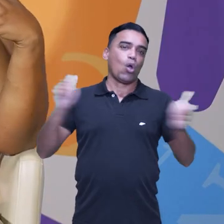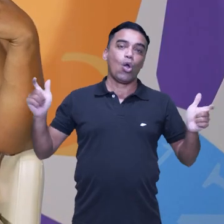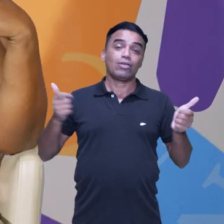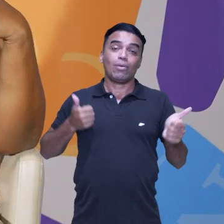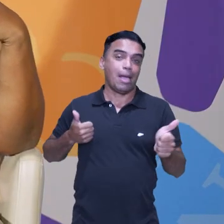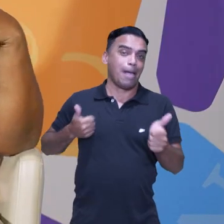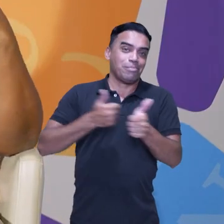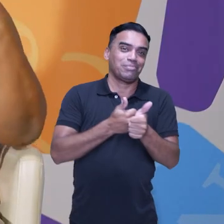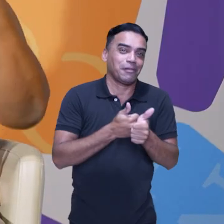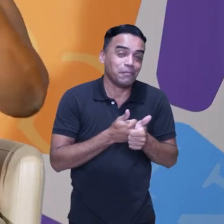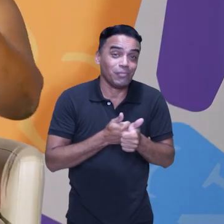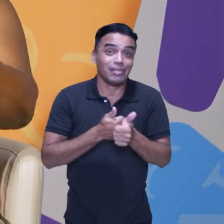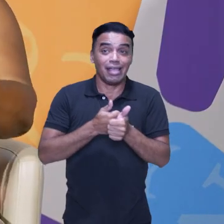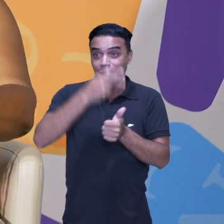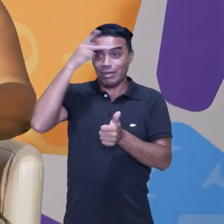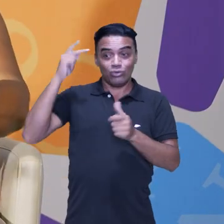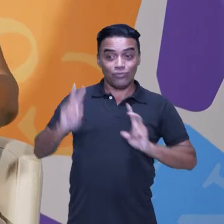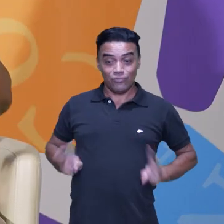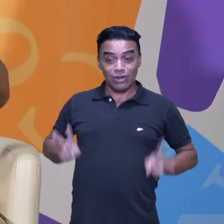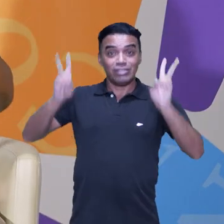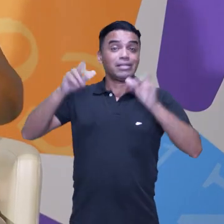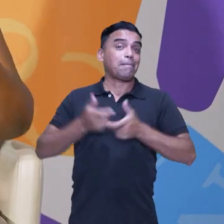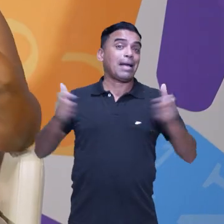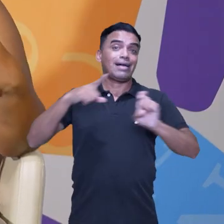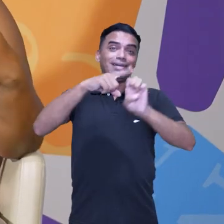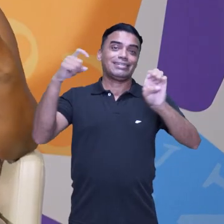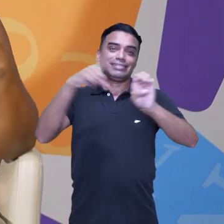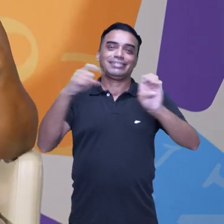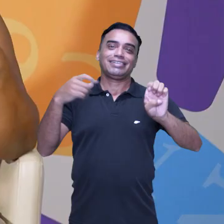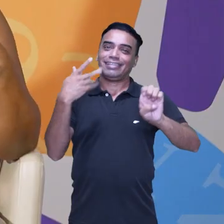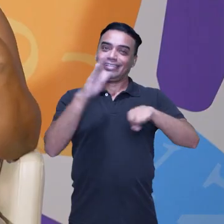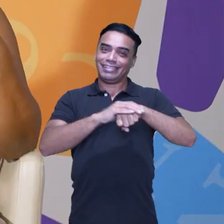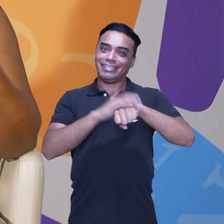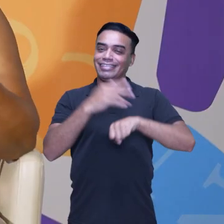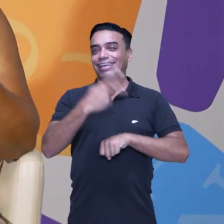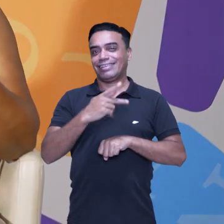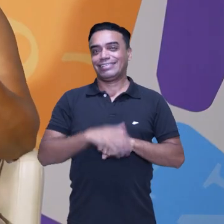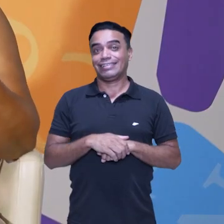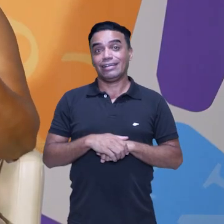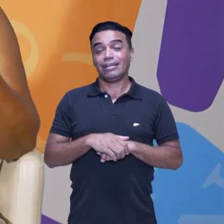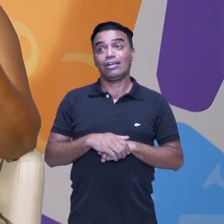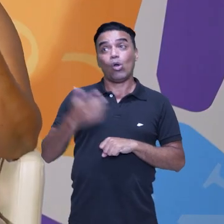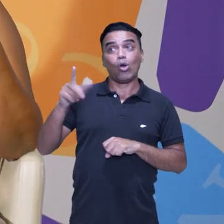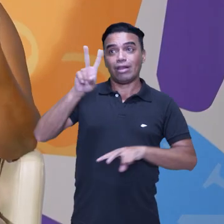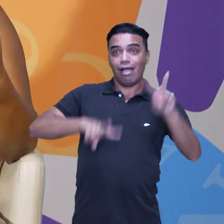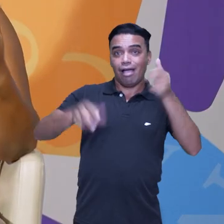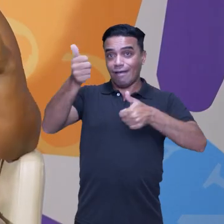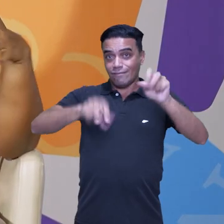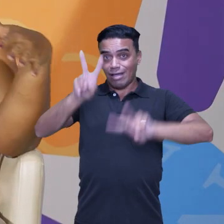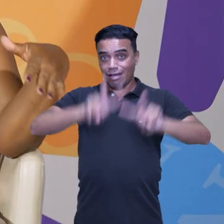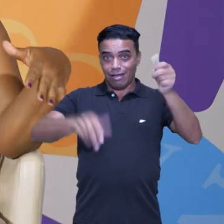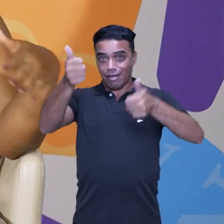Aproximou e a pessoa, então, valoriza ainda mais seu empreendimento. Então, foi muito bacana. Outra avaliação que eu faço é